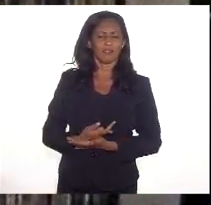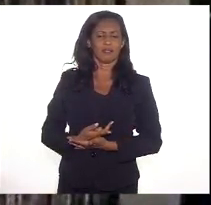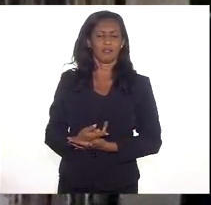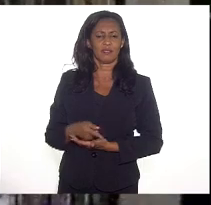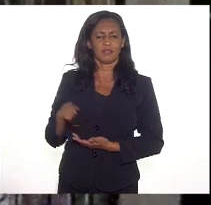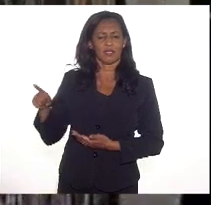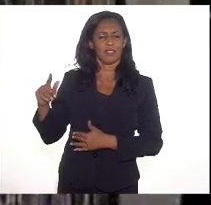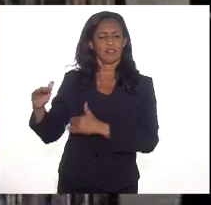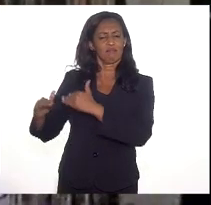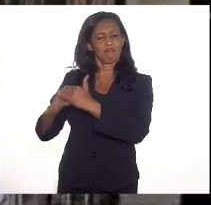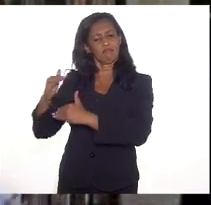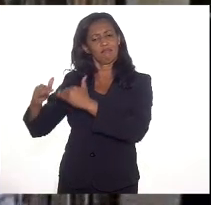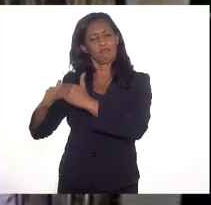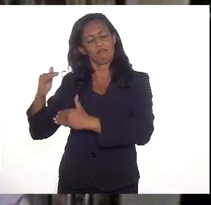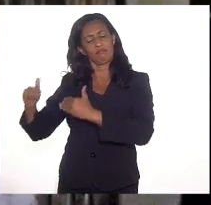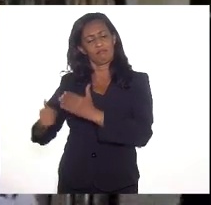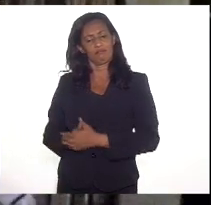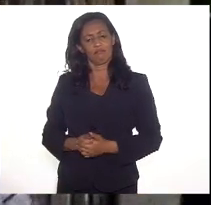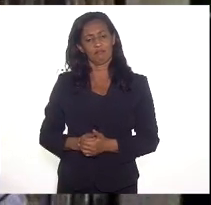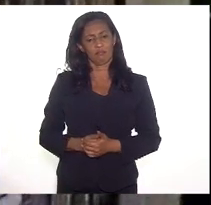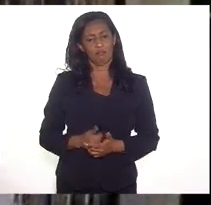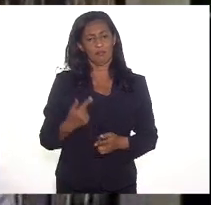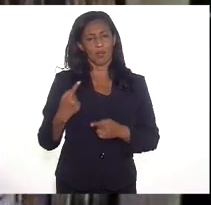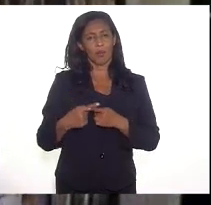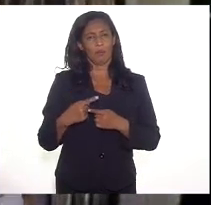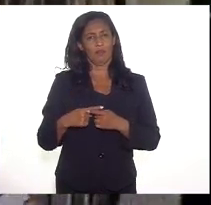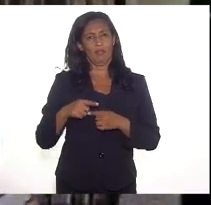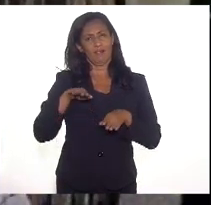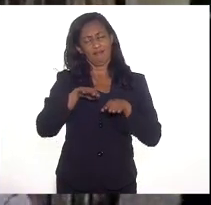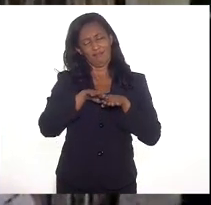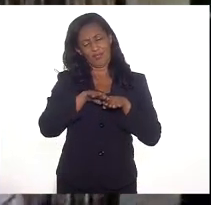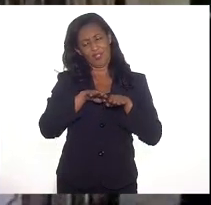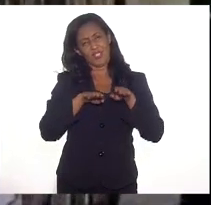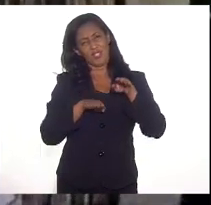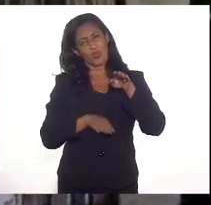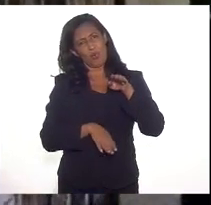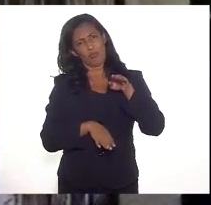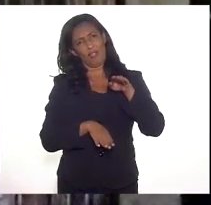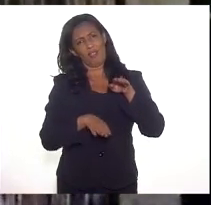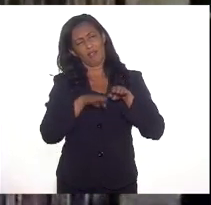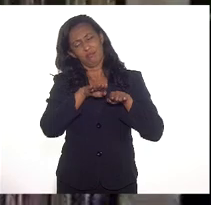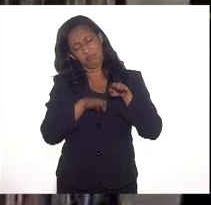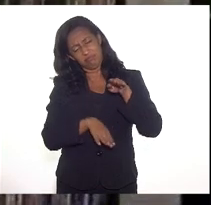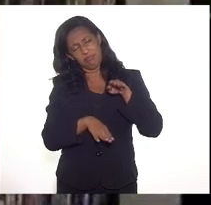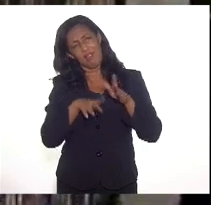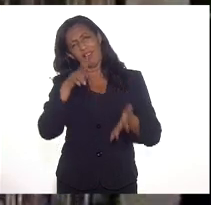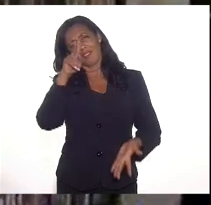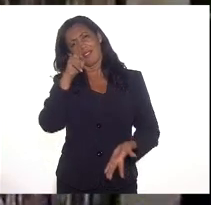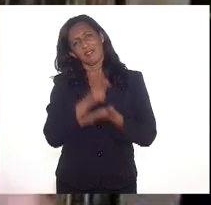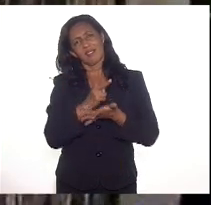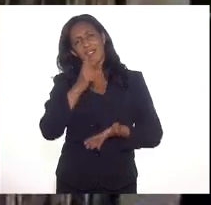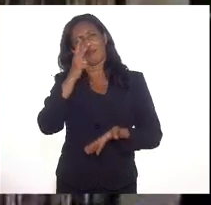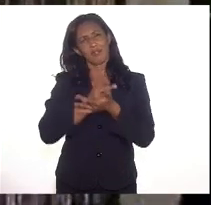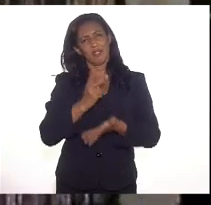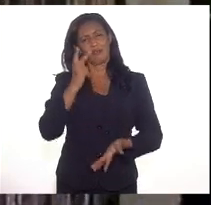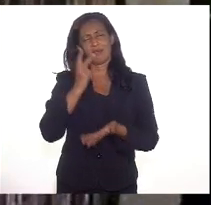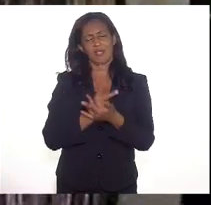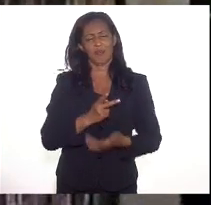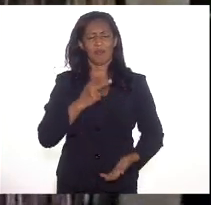nesse desenvolvimento, porque as desigualdades que nós falamos tanto de desigualdades, as